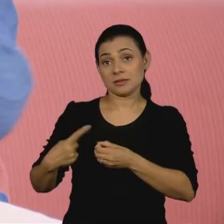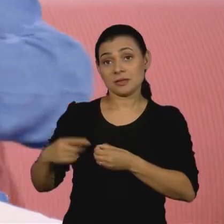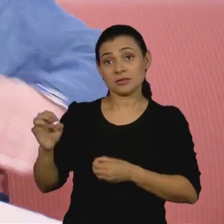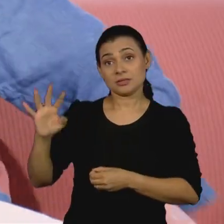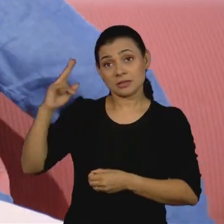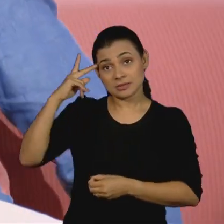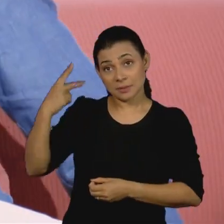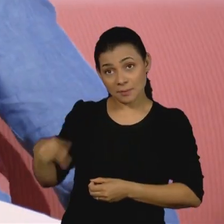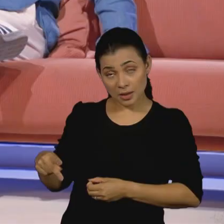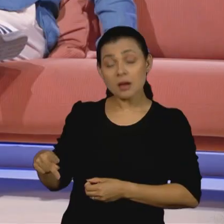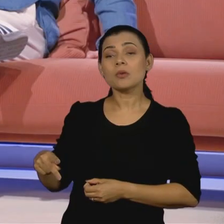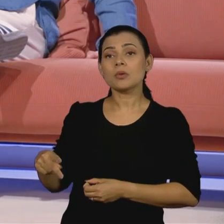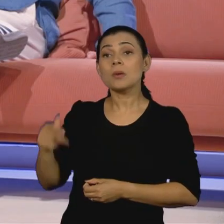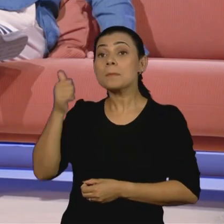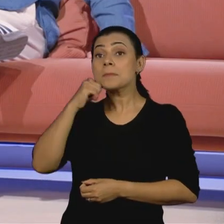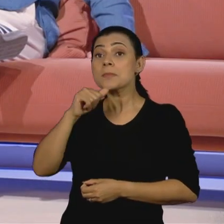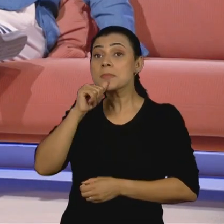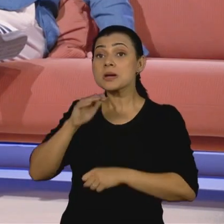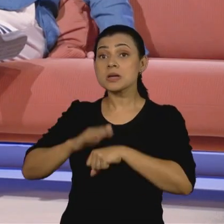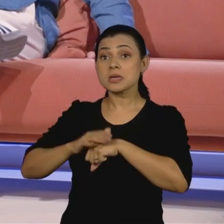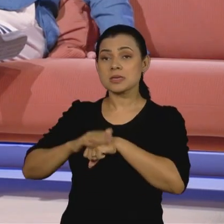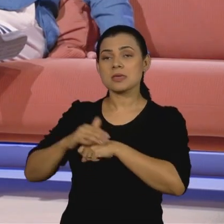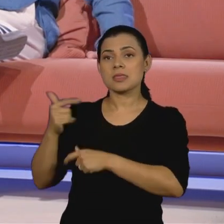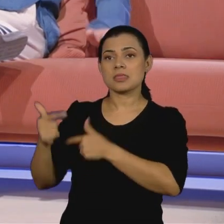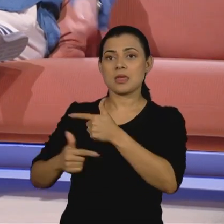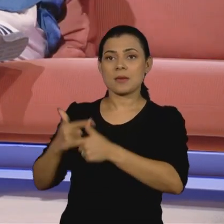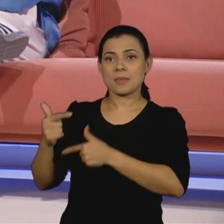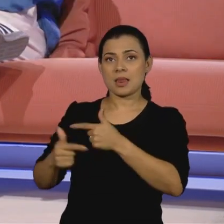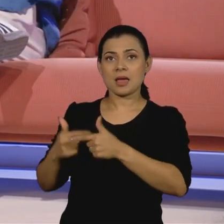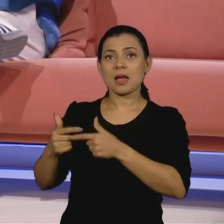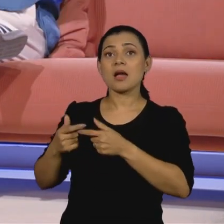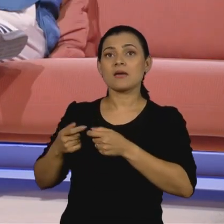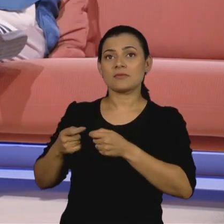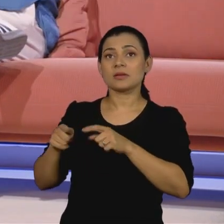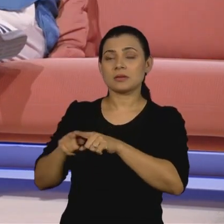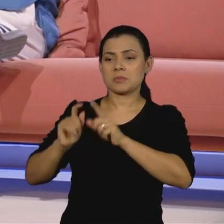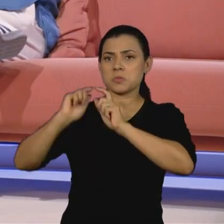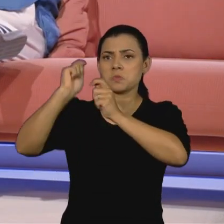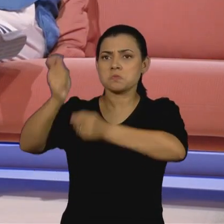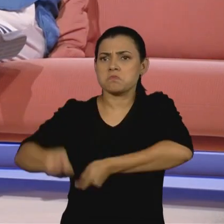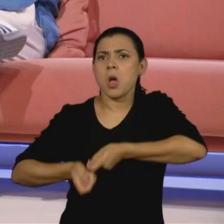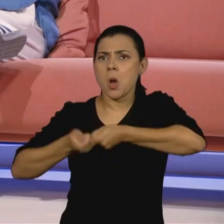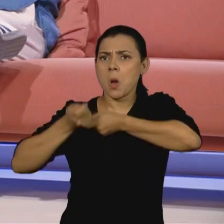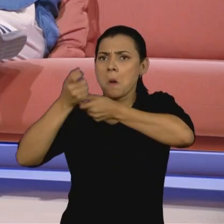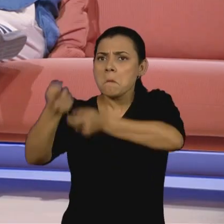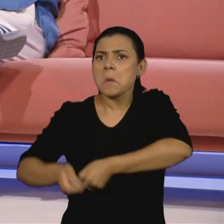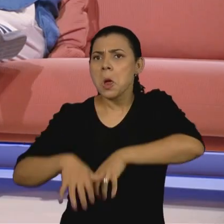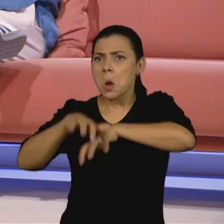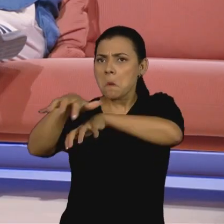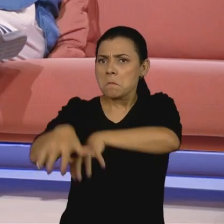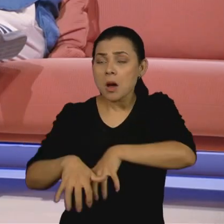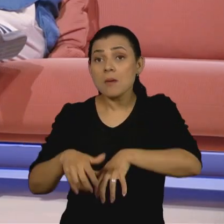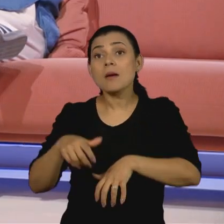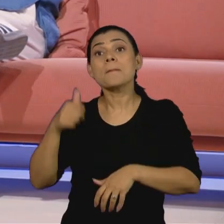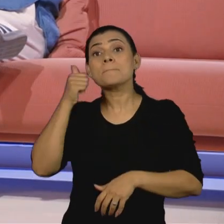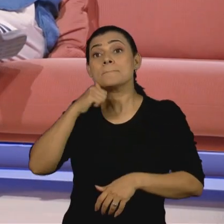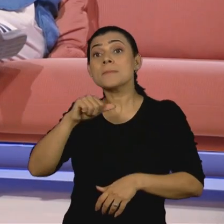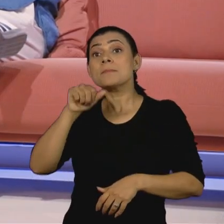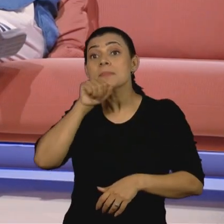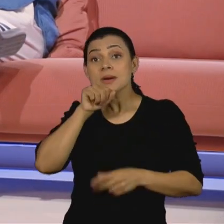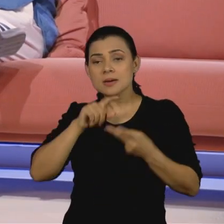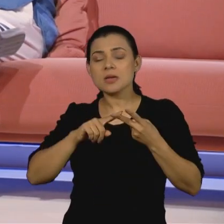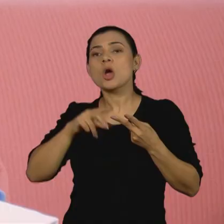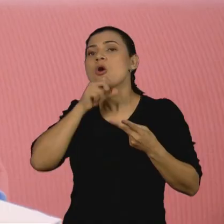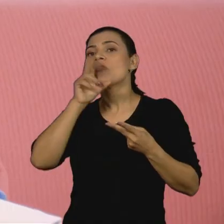São Paulo, minha mãe trabalhava na enxada, né? Minha avó também, meu avô também. Coisa muito